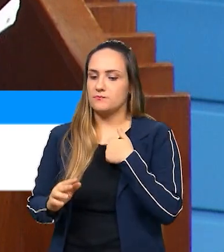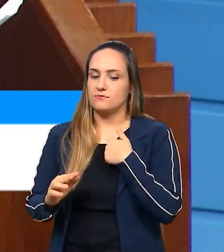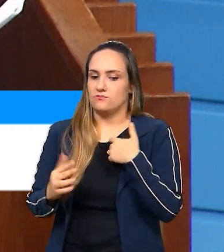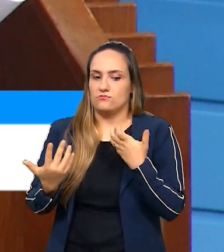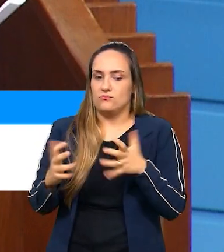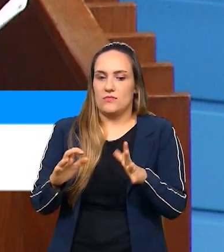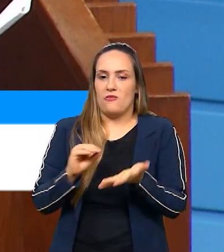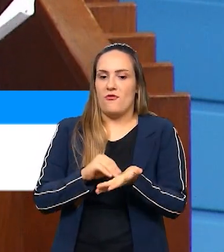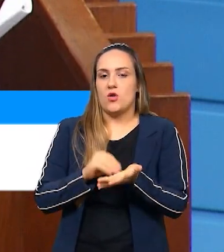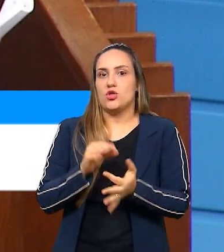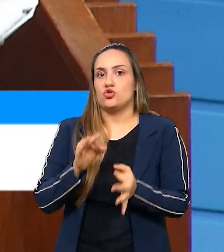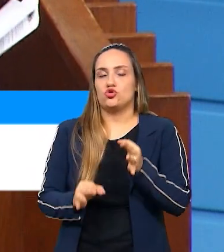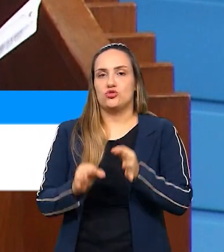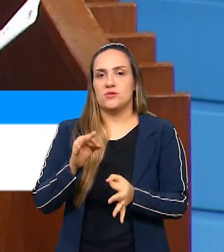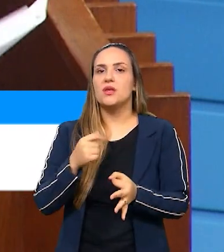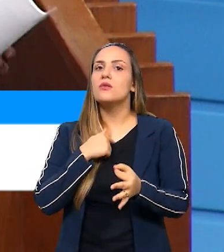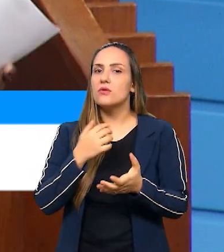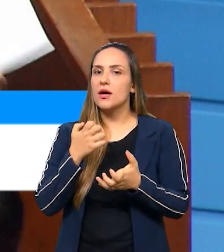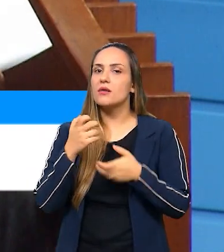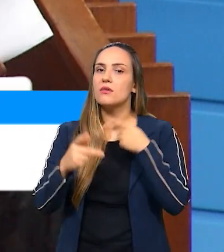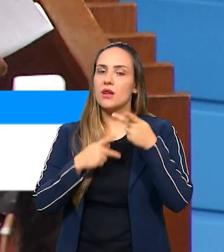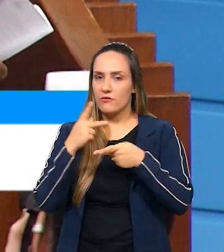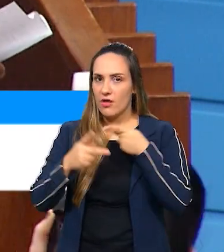aqui, na verdade,